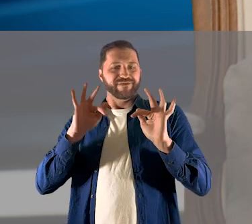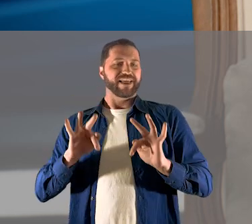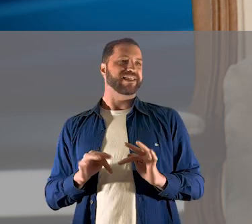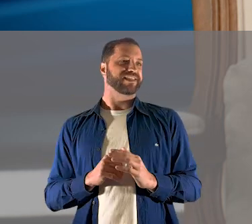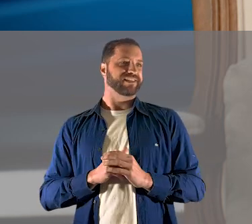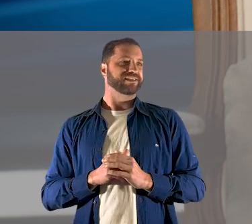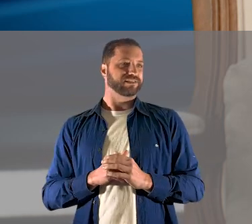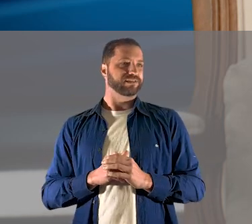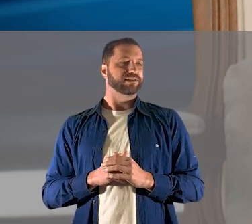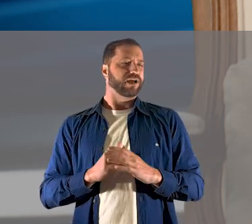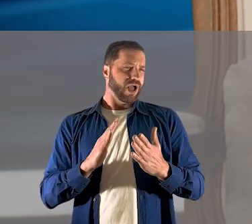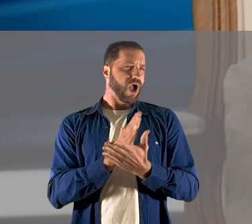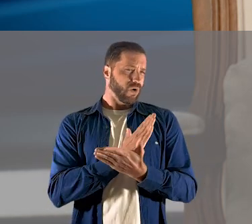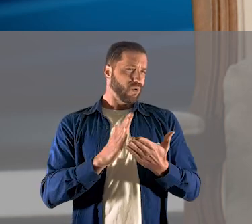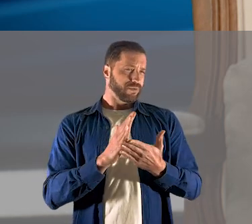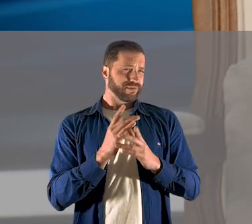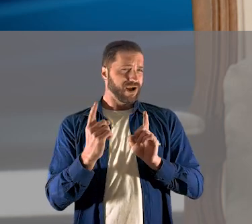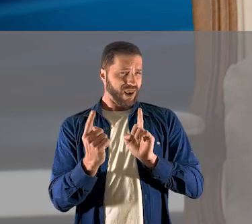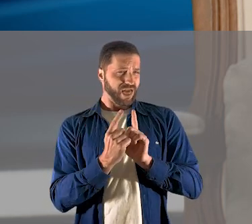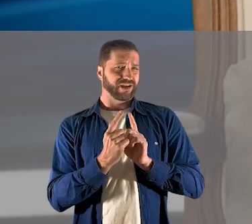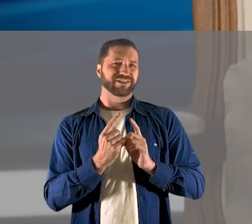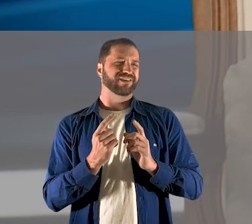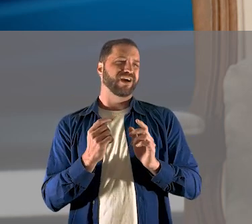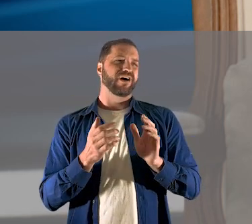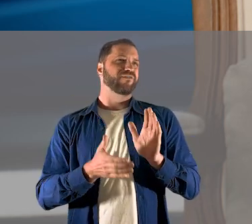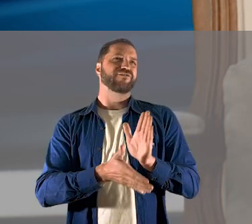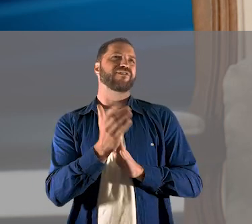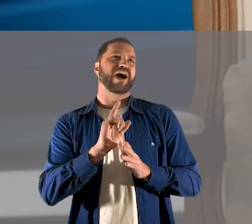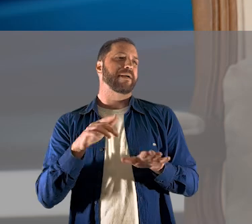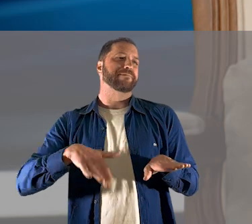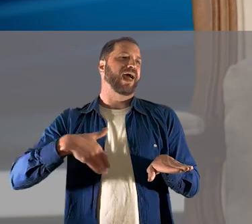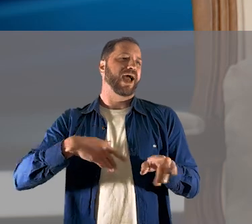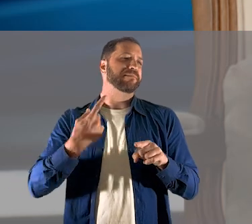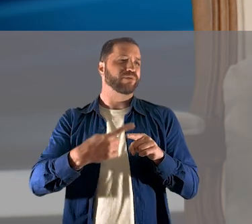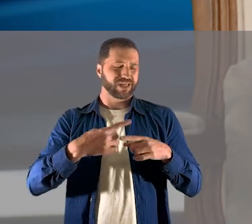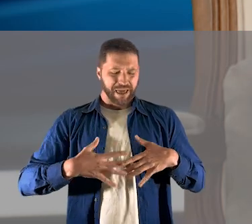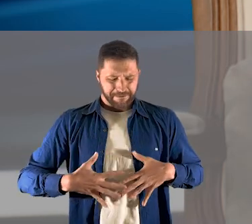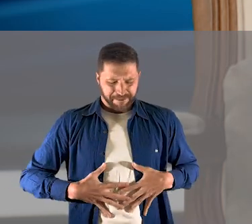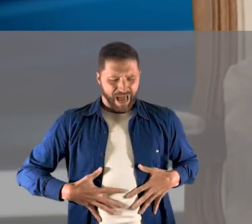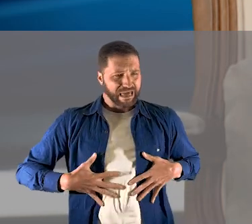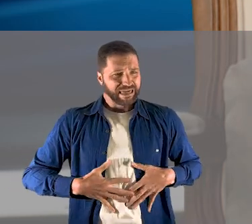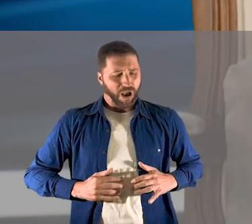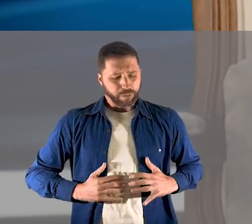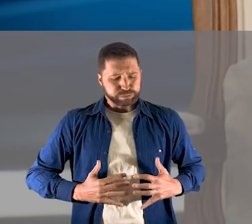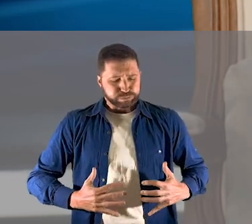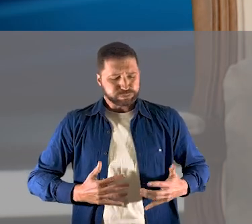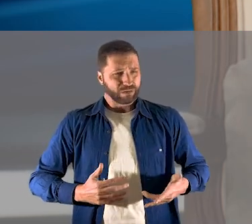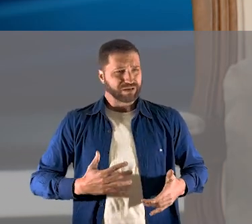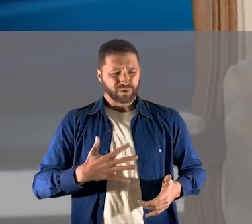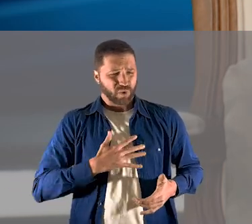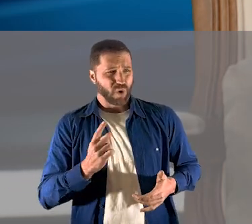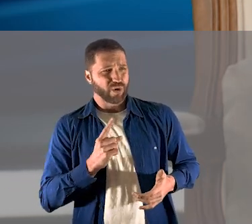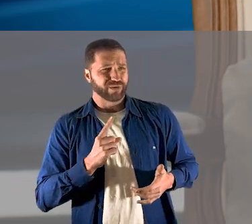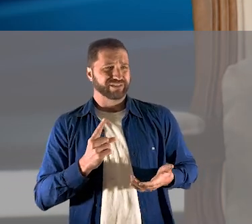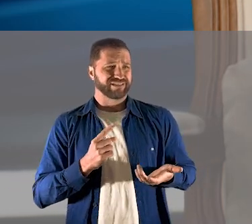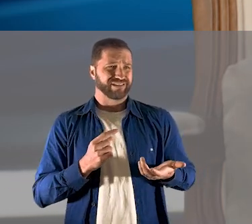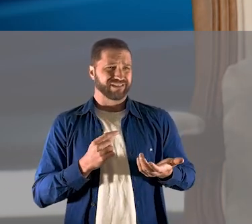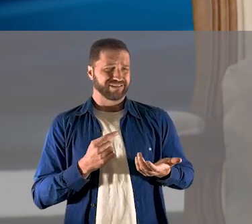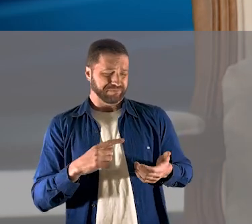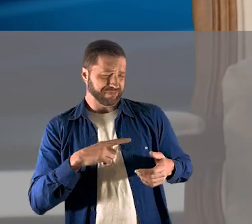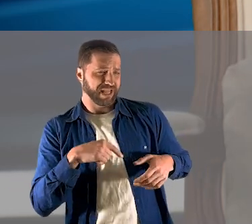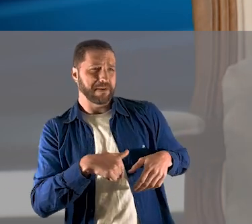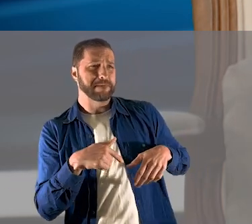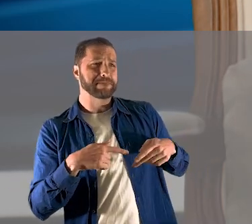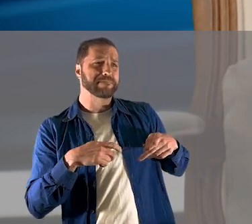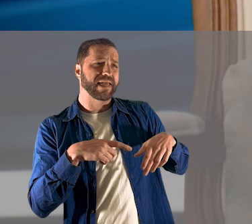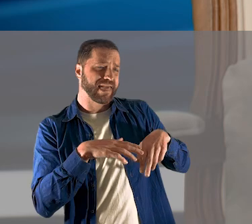muitas vezes As Nossas clientes deixam de ir para praia porque tem uma barriga que tá incomodando uma celulite que